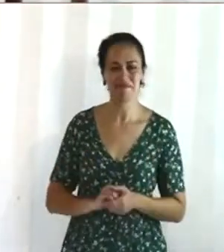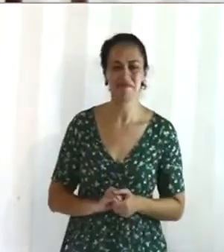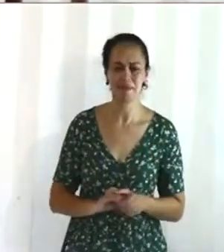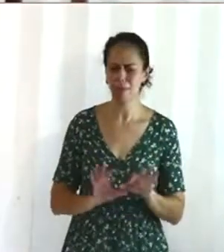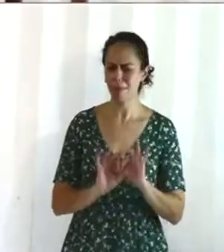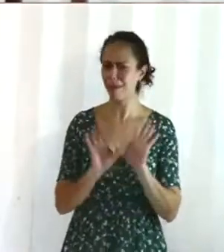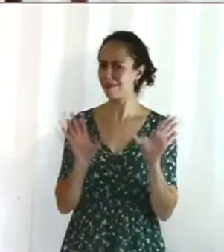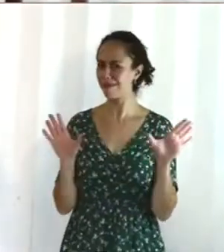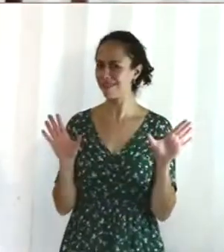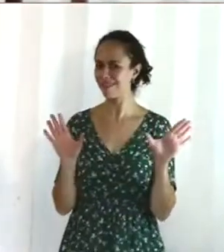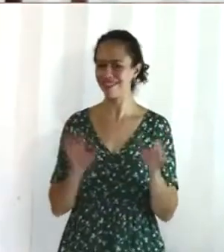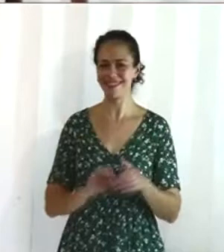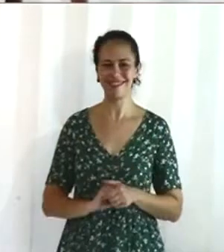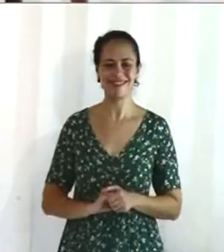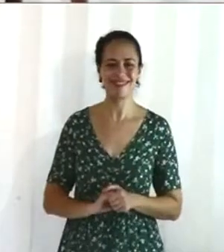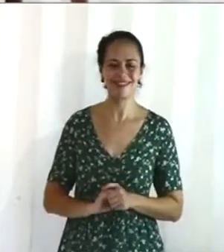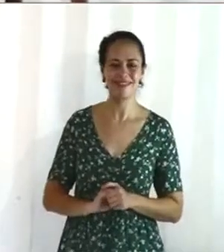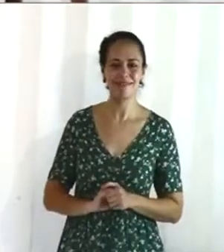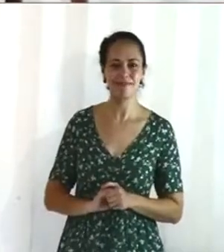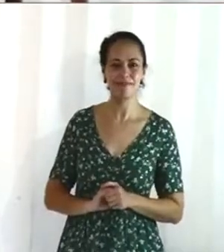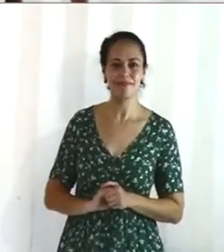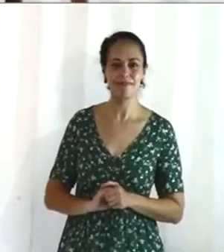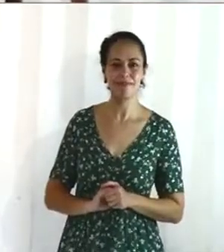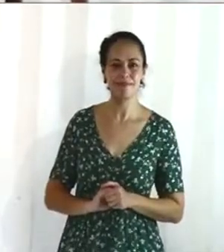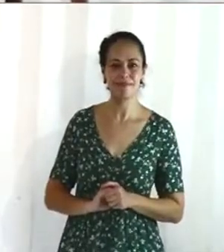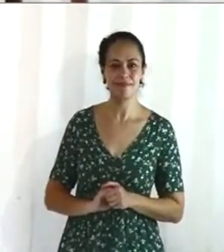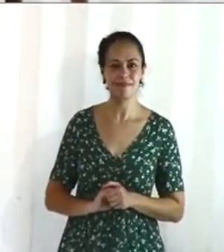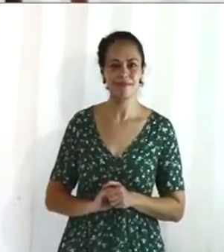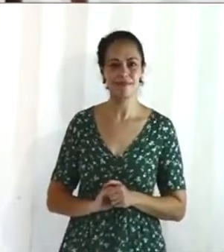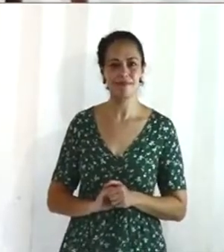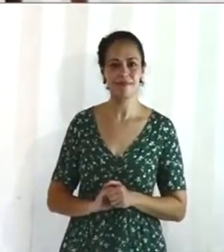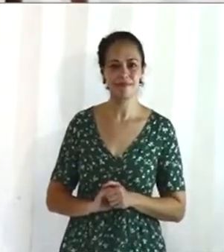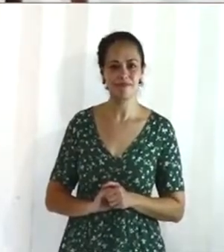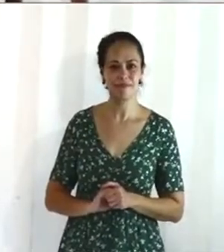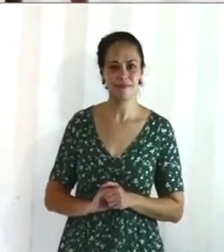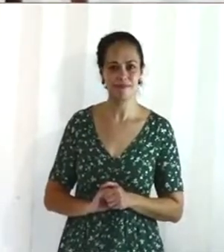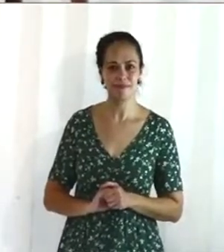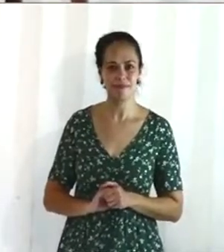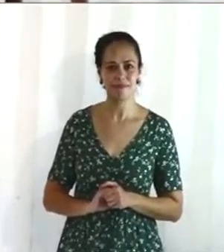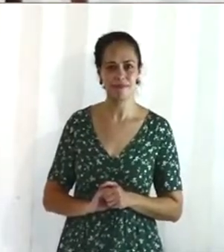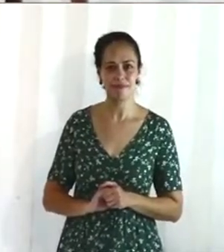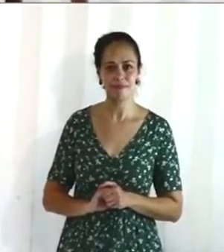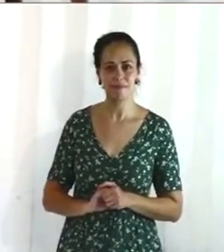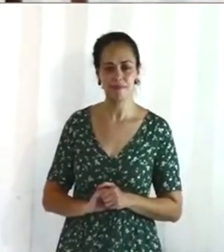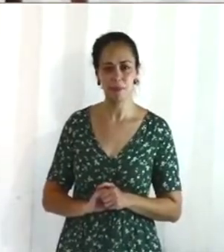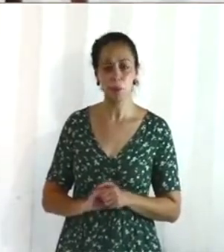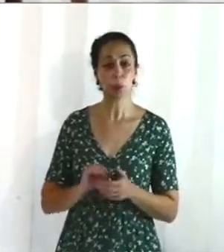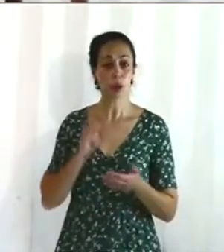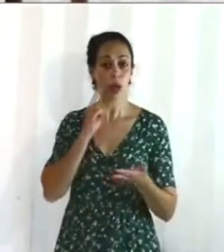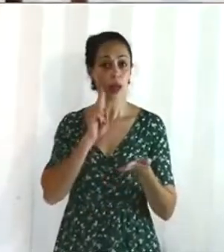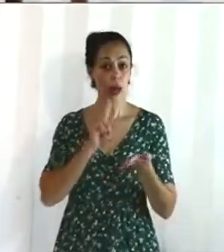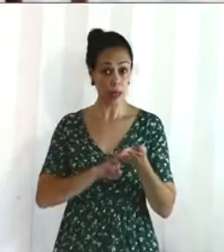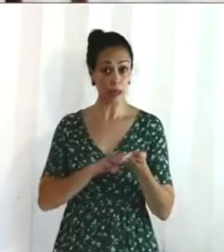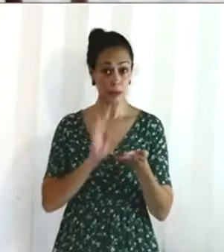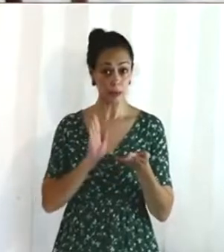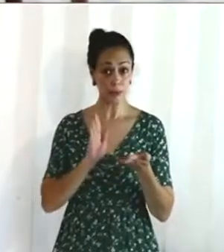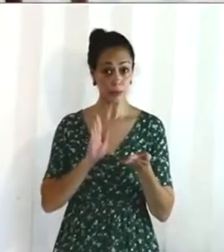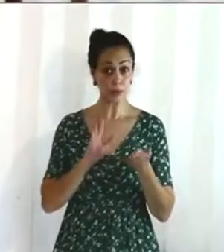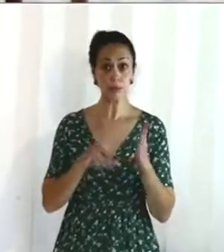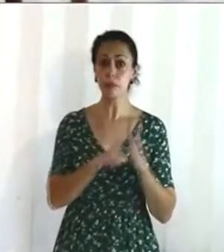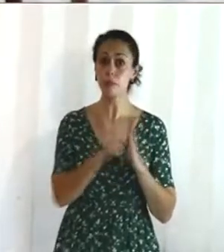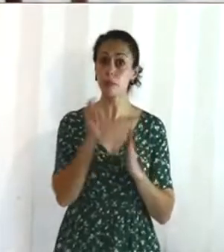no momento, tá bom? Nós estamos então, queridos, diante da primeira epístola de João, o prólogo.